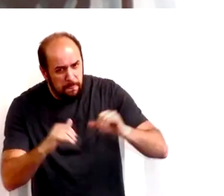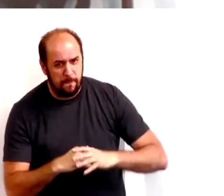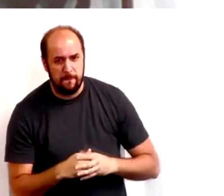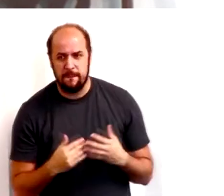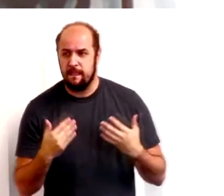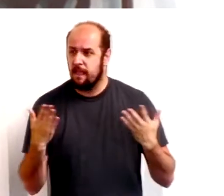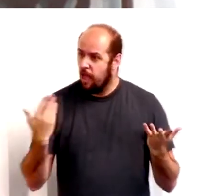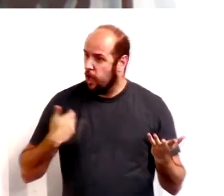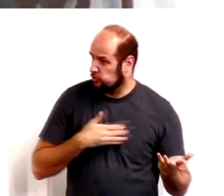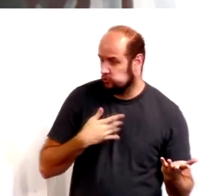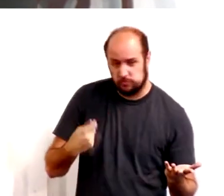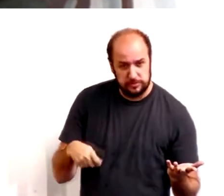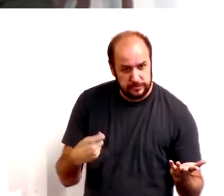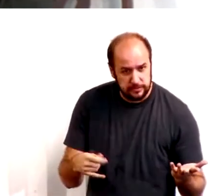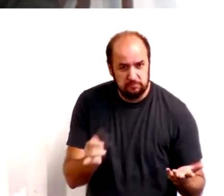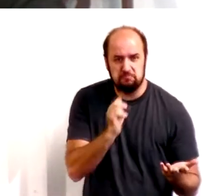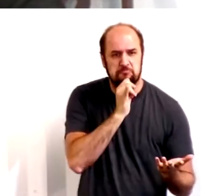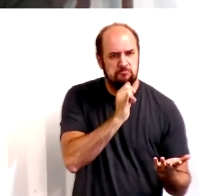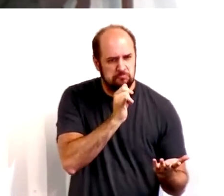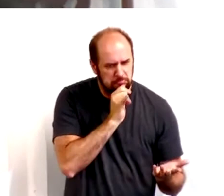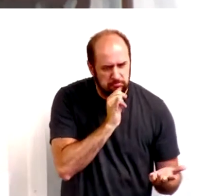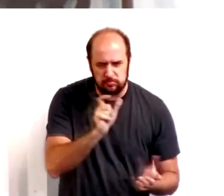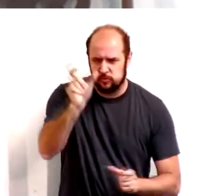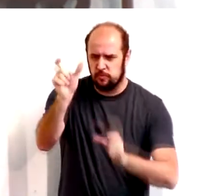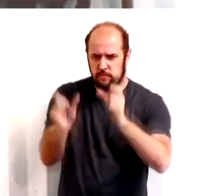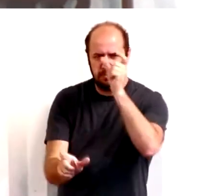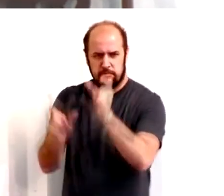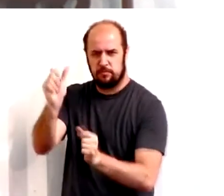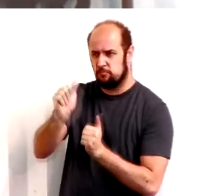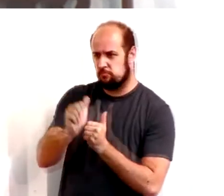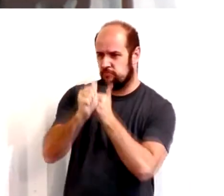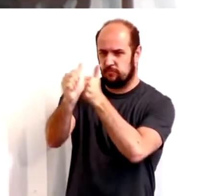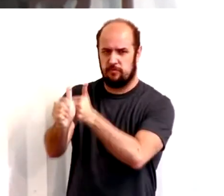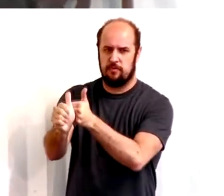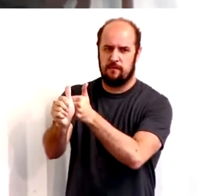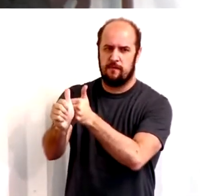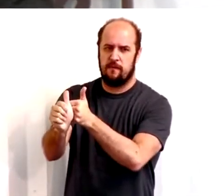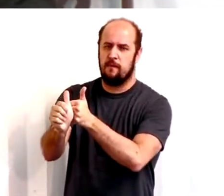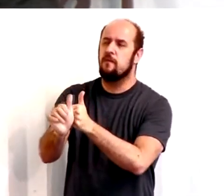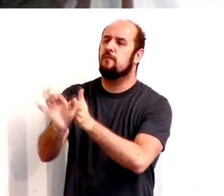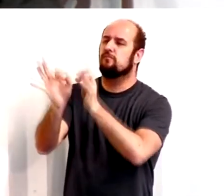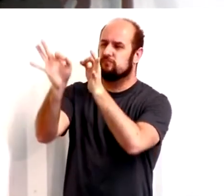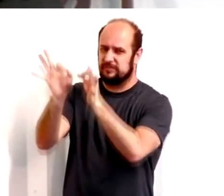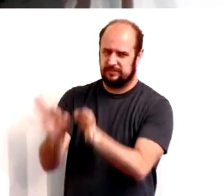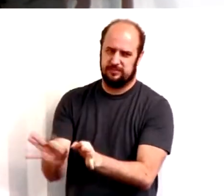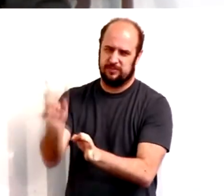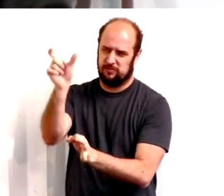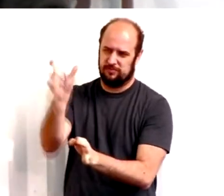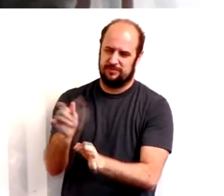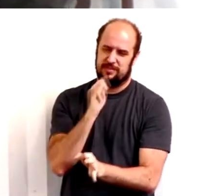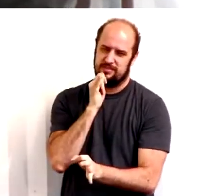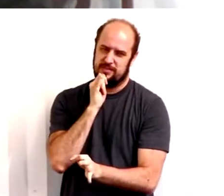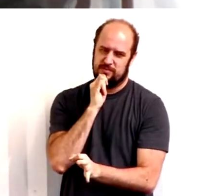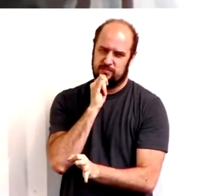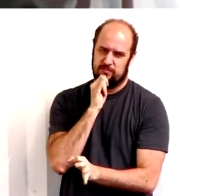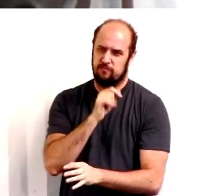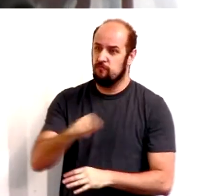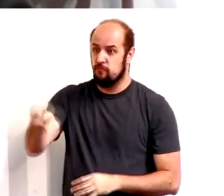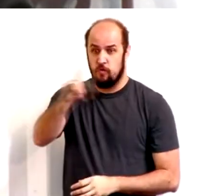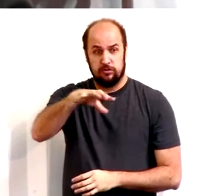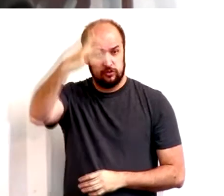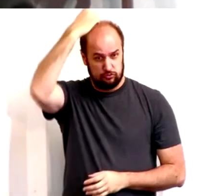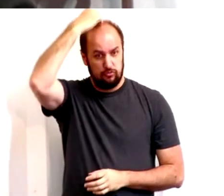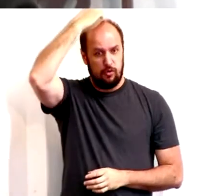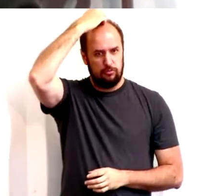que nós devemos seguir modelos que de fato possam nos levar a cumprir o nosso papel. Você tem